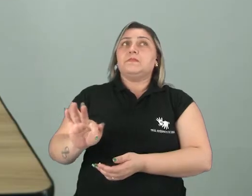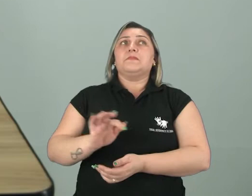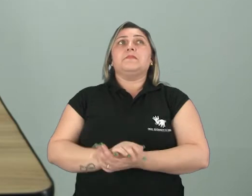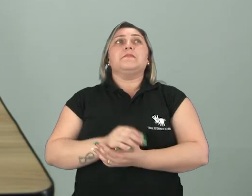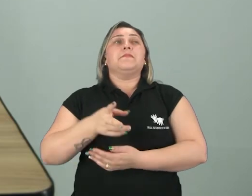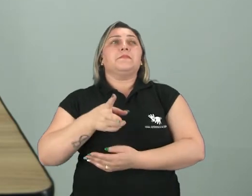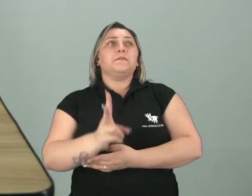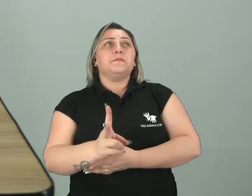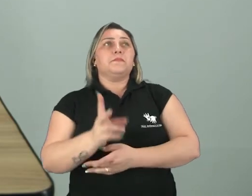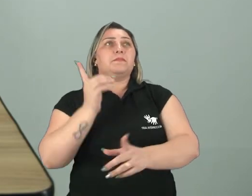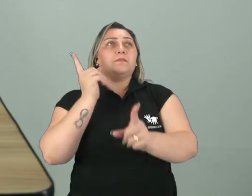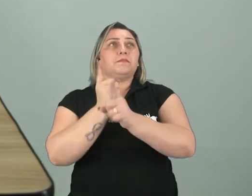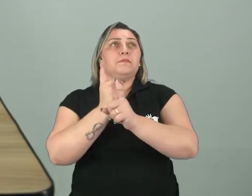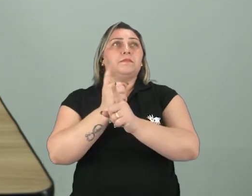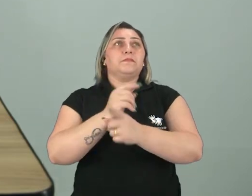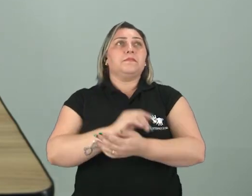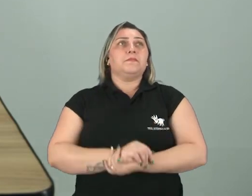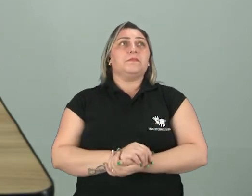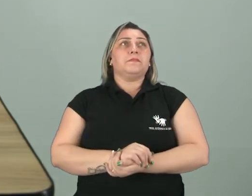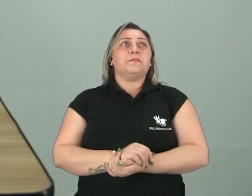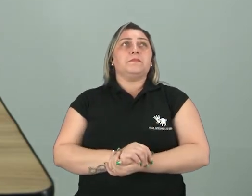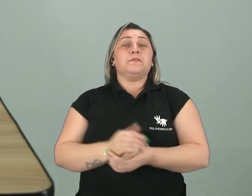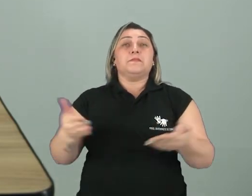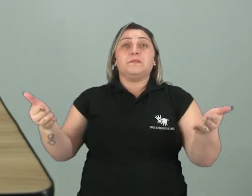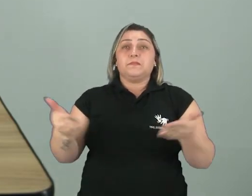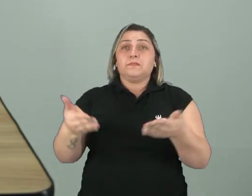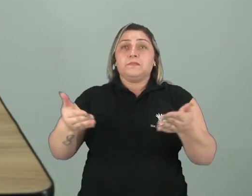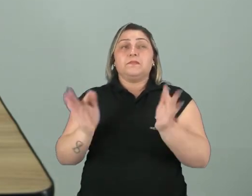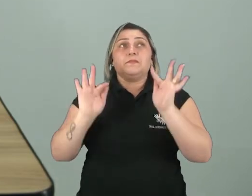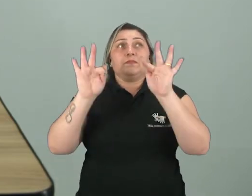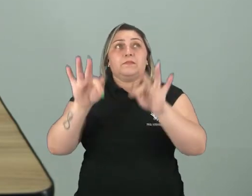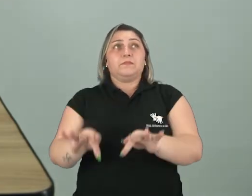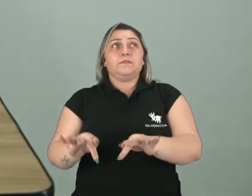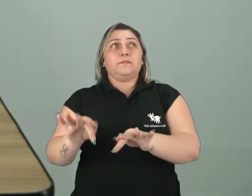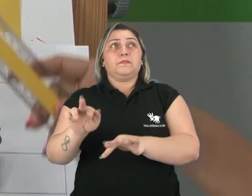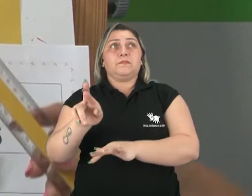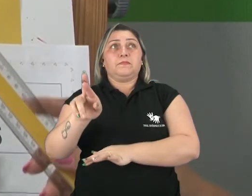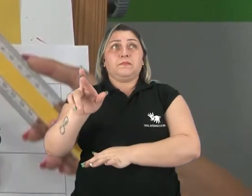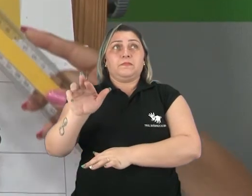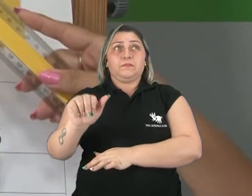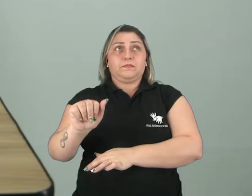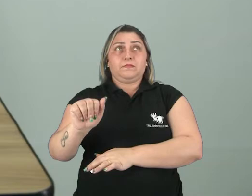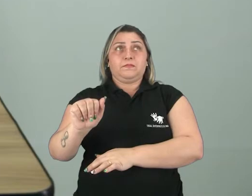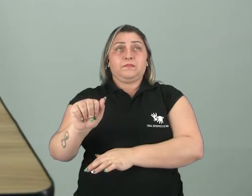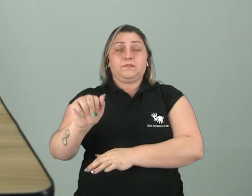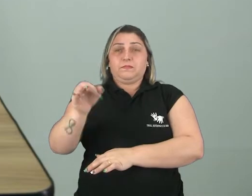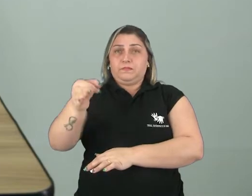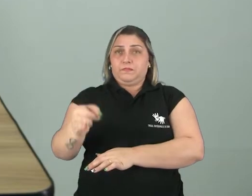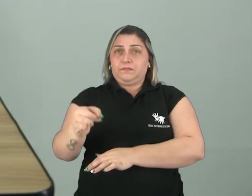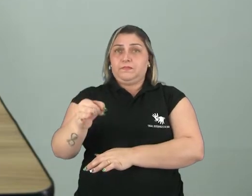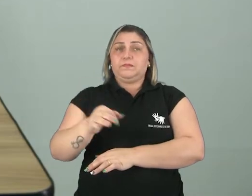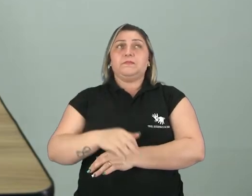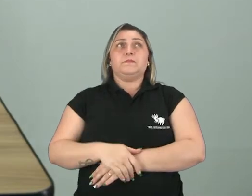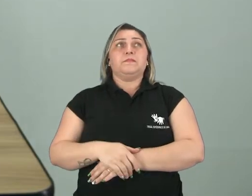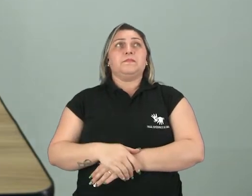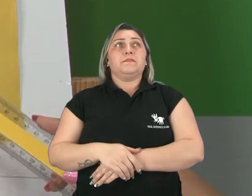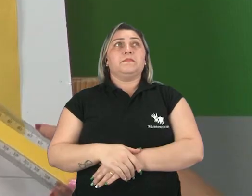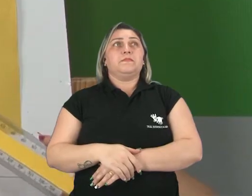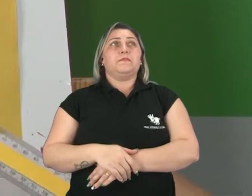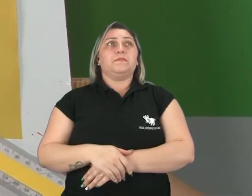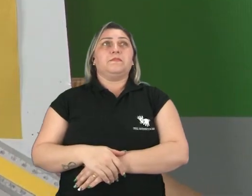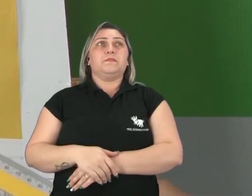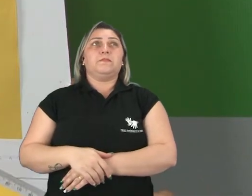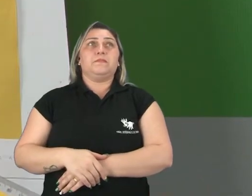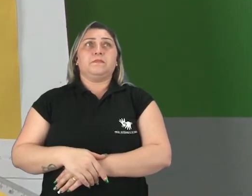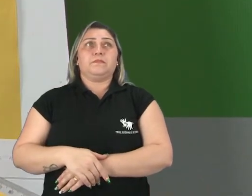vamos continuar encontrando Vamos agora para o final rar O certo era